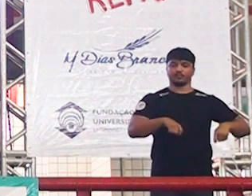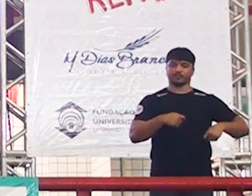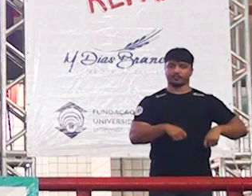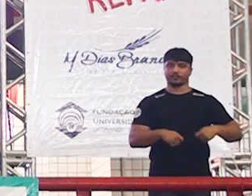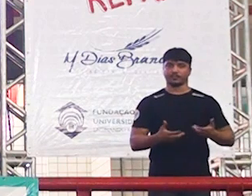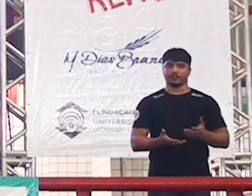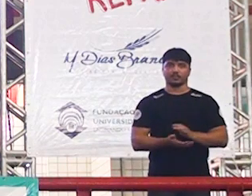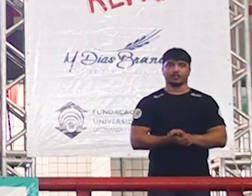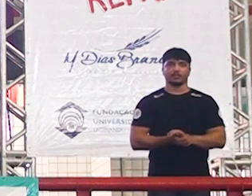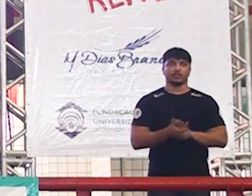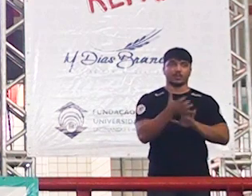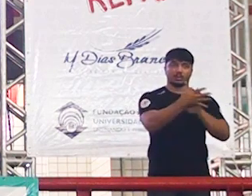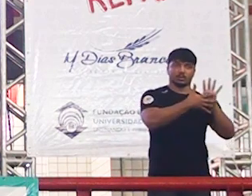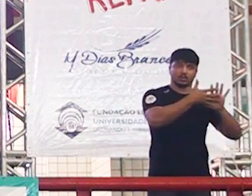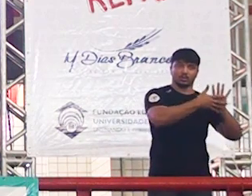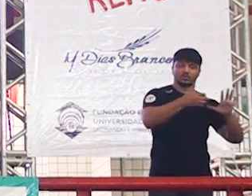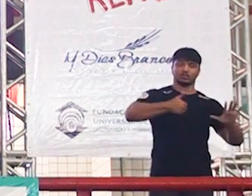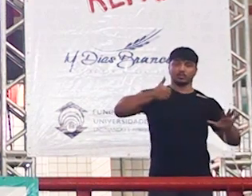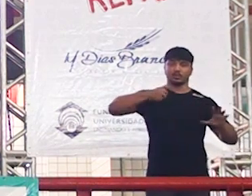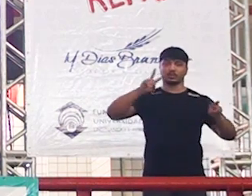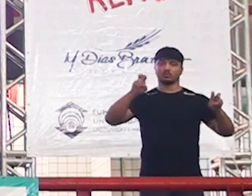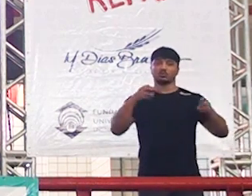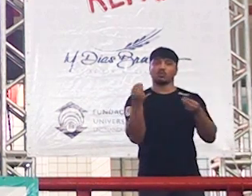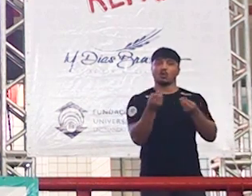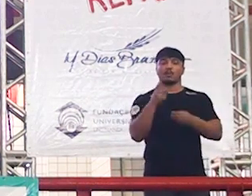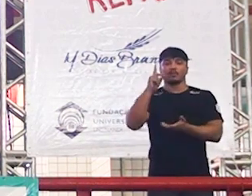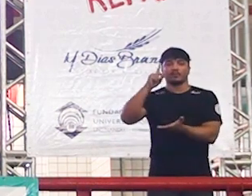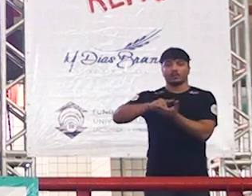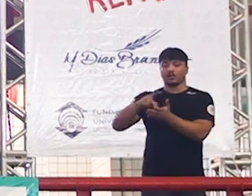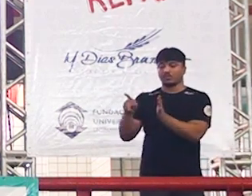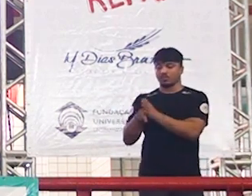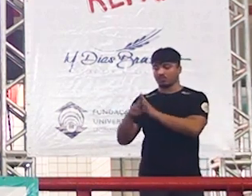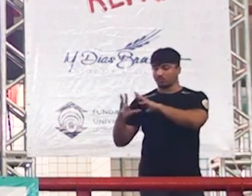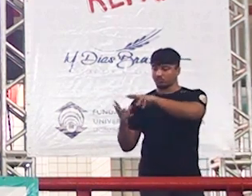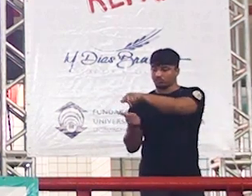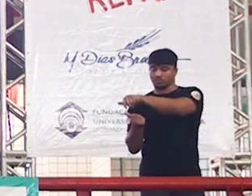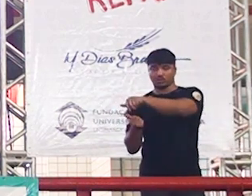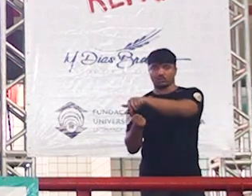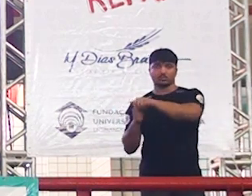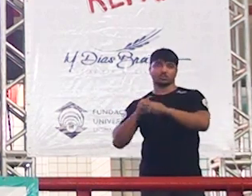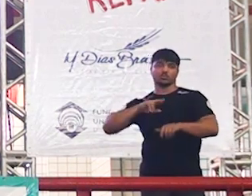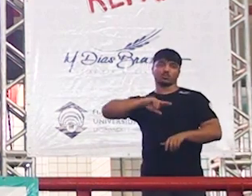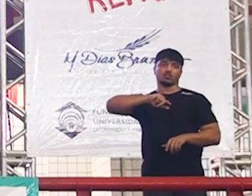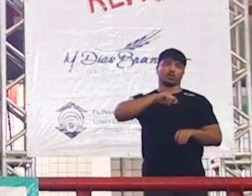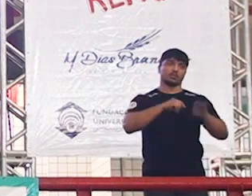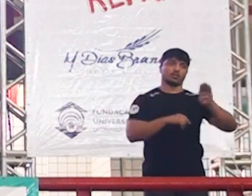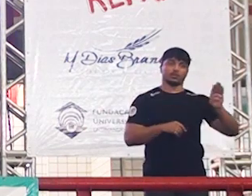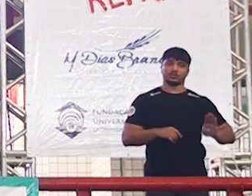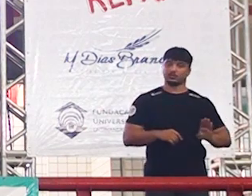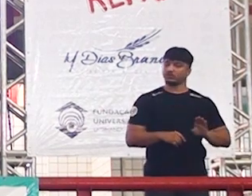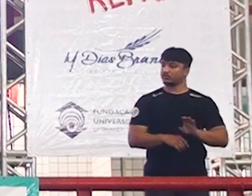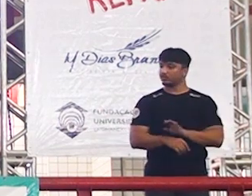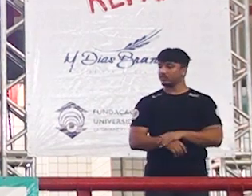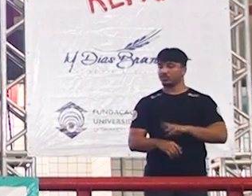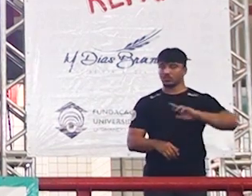Então, o primeiro texto motivador fala da realidade mundial, não é a realidade brasileira. Levantando, por favor.